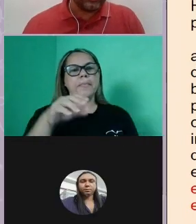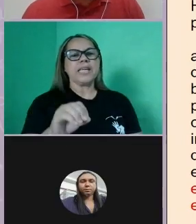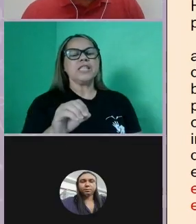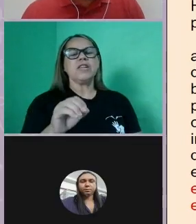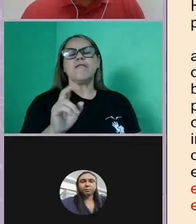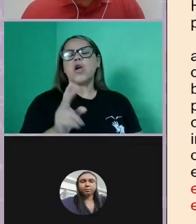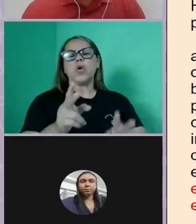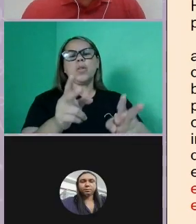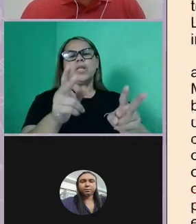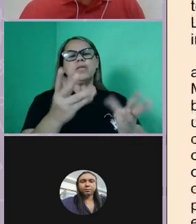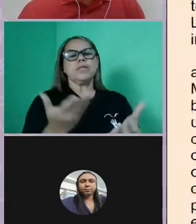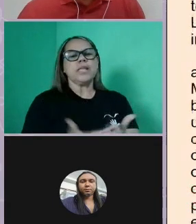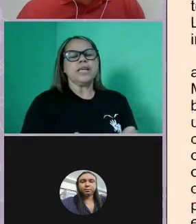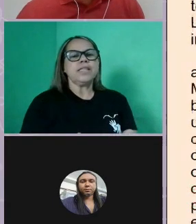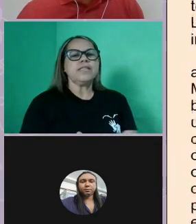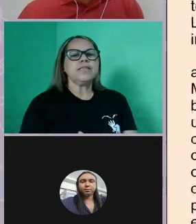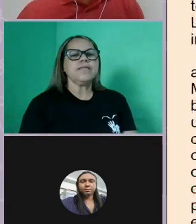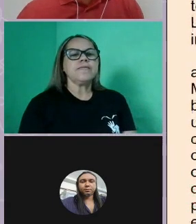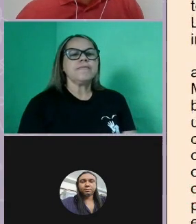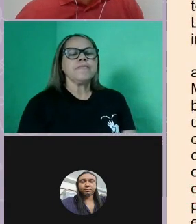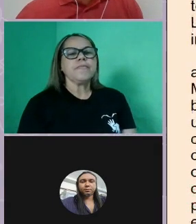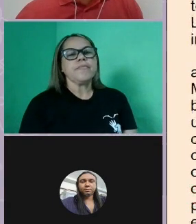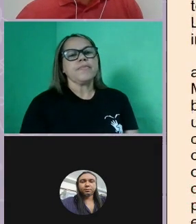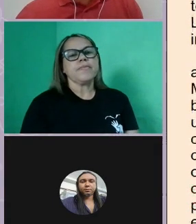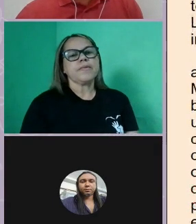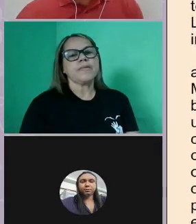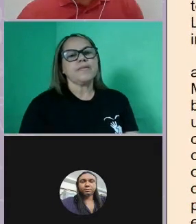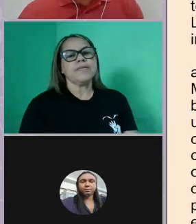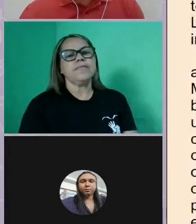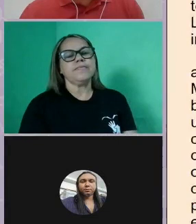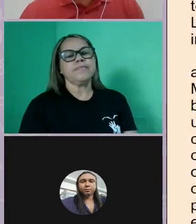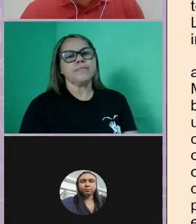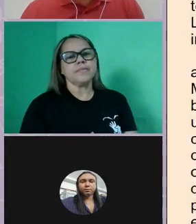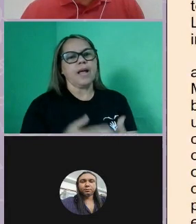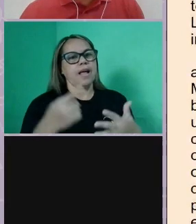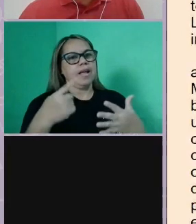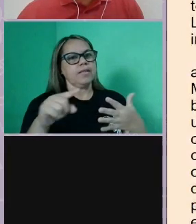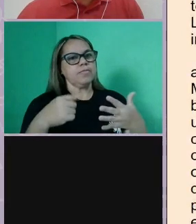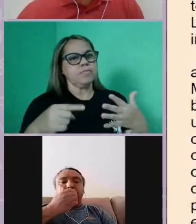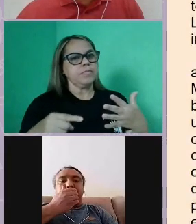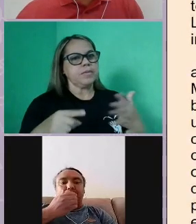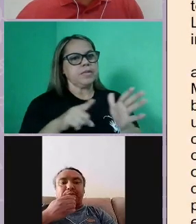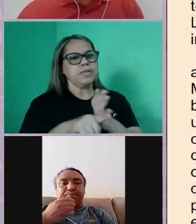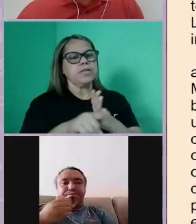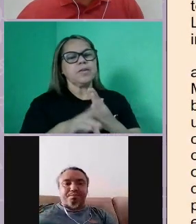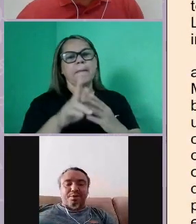continuidade a correção Breno